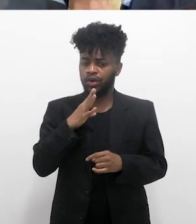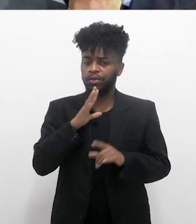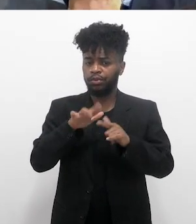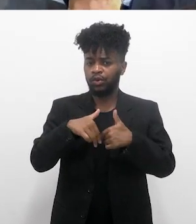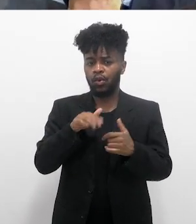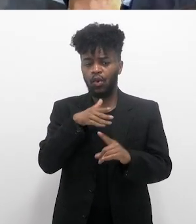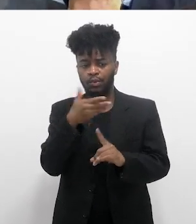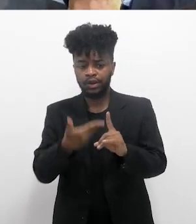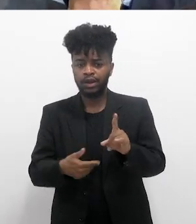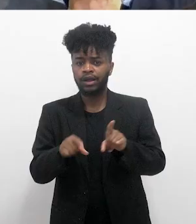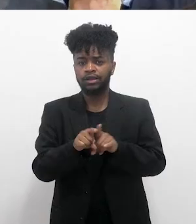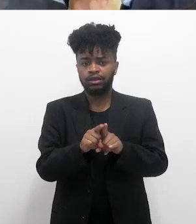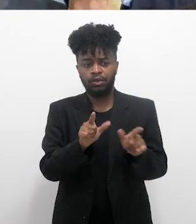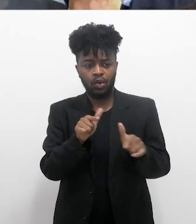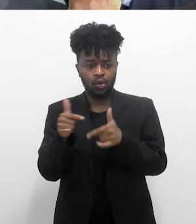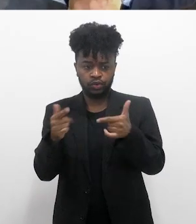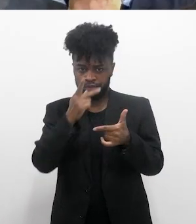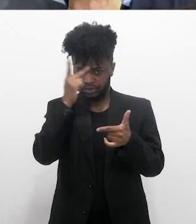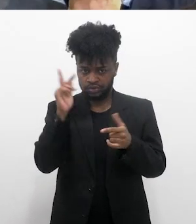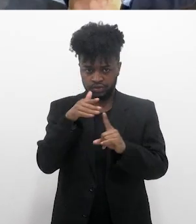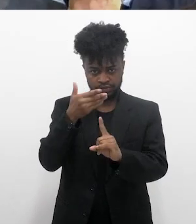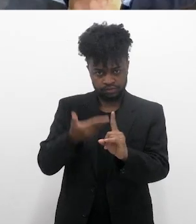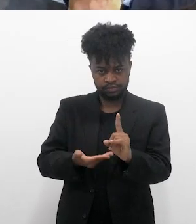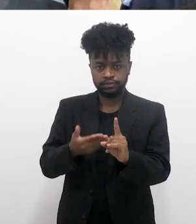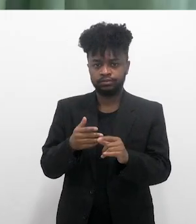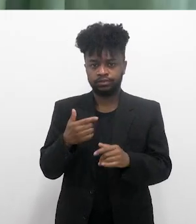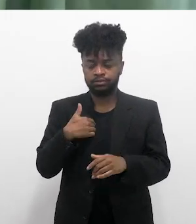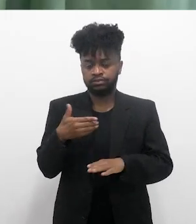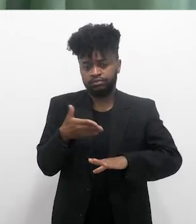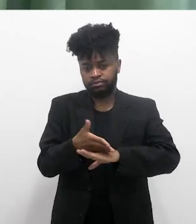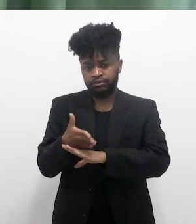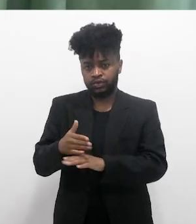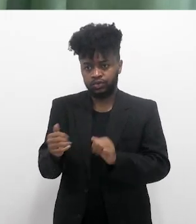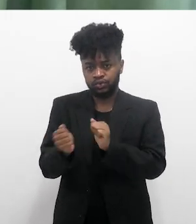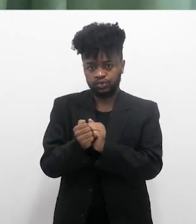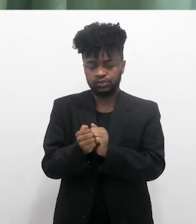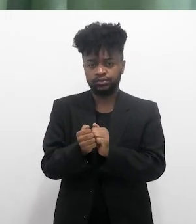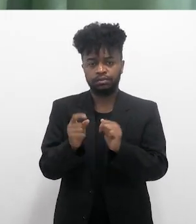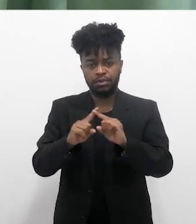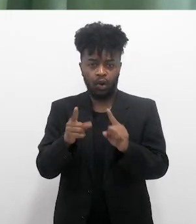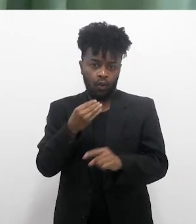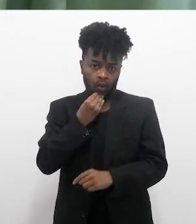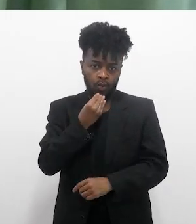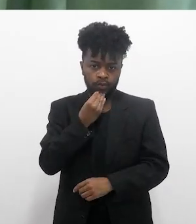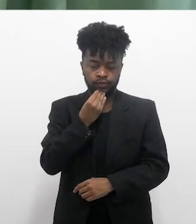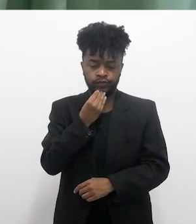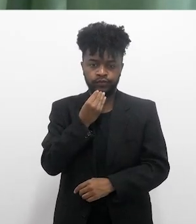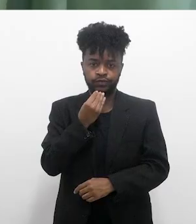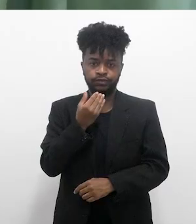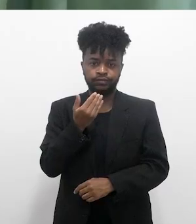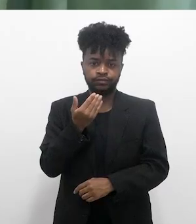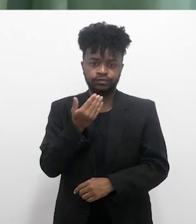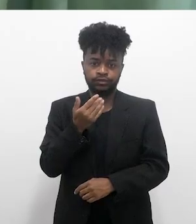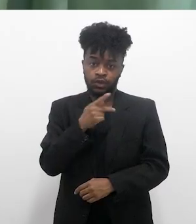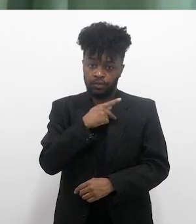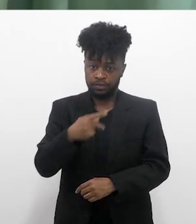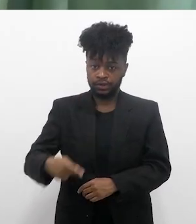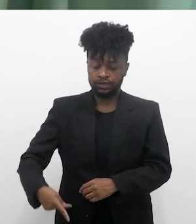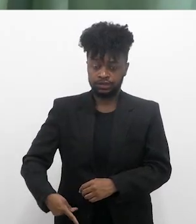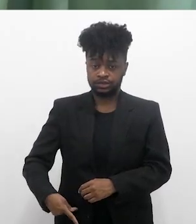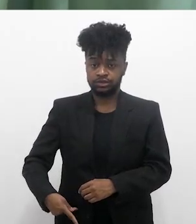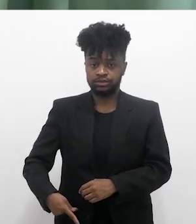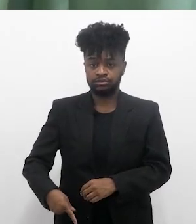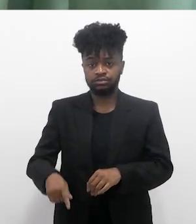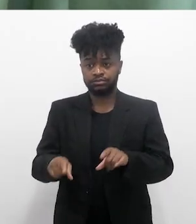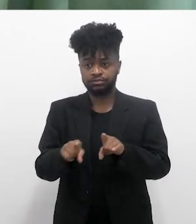também, homenagem a outras pessoas que eu estive presente. E lógico que o presidente tem,